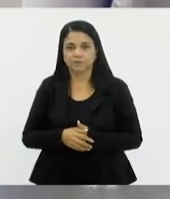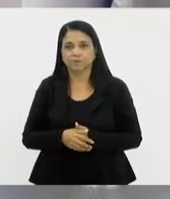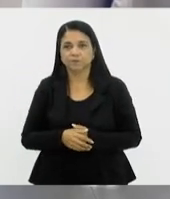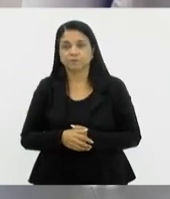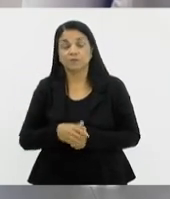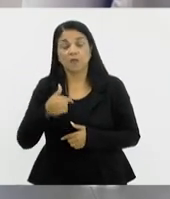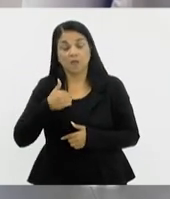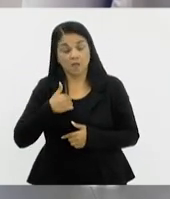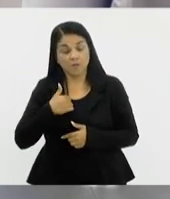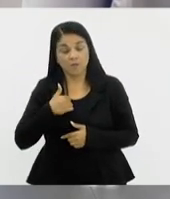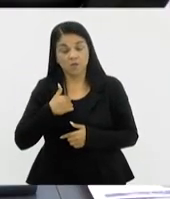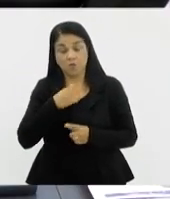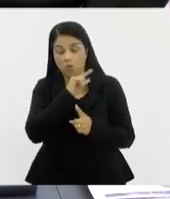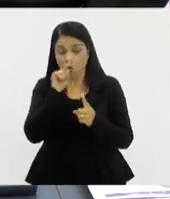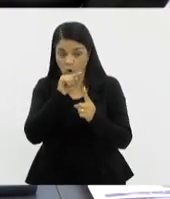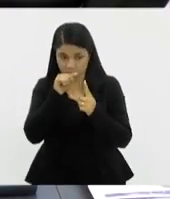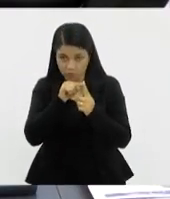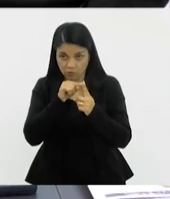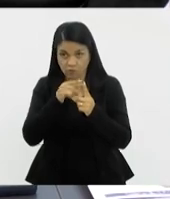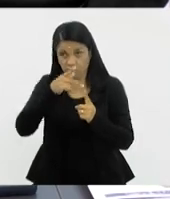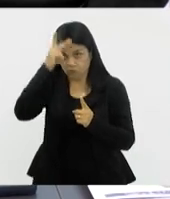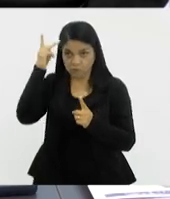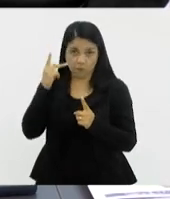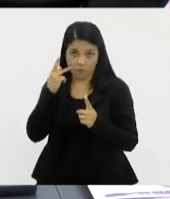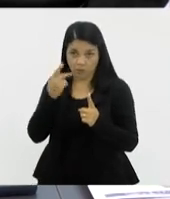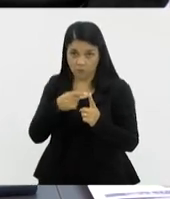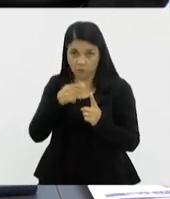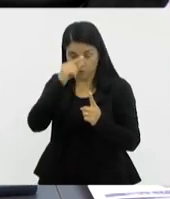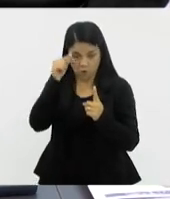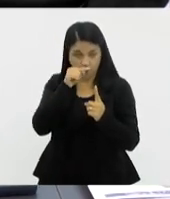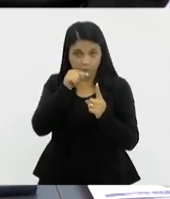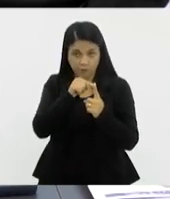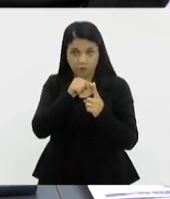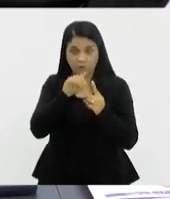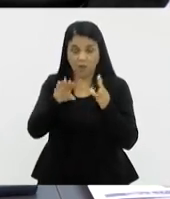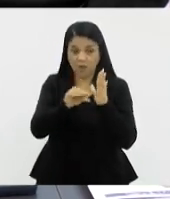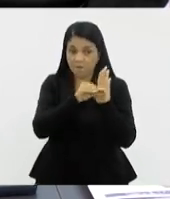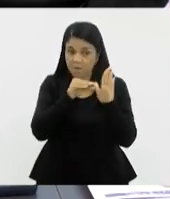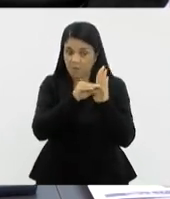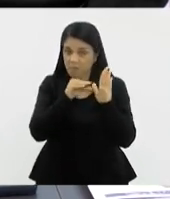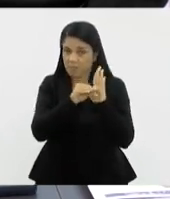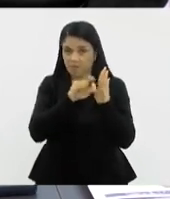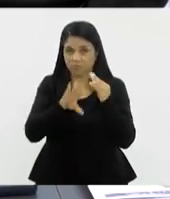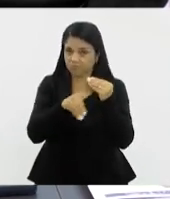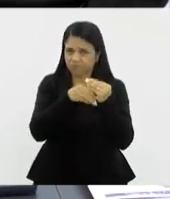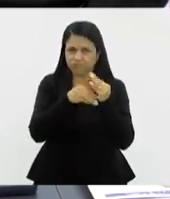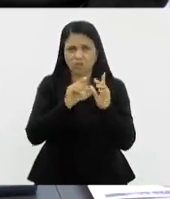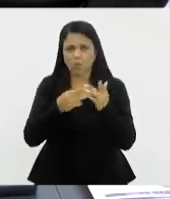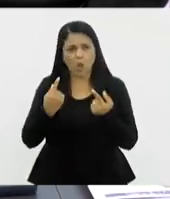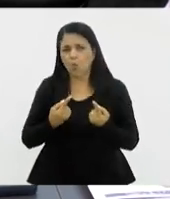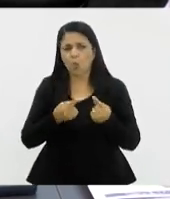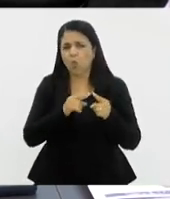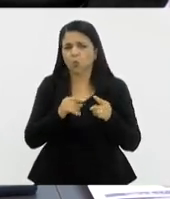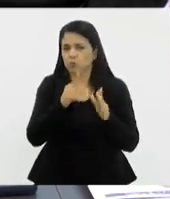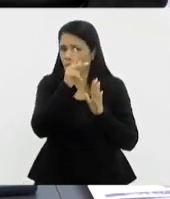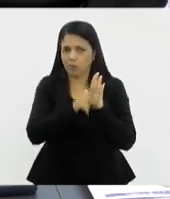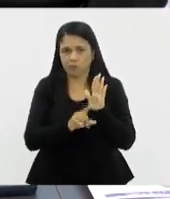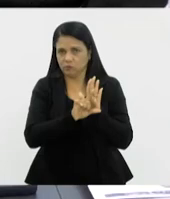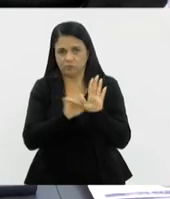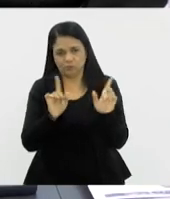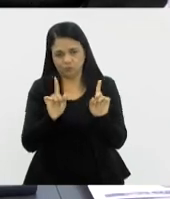A minha intenção aqui é acrescentar talvez uma ou duas emendas, perfeito. Só isso, não é entrar contra o projeto de